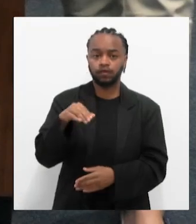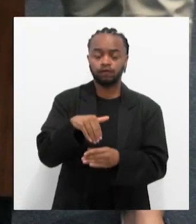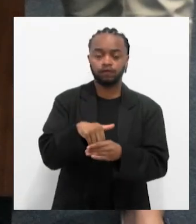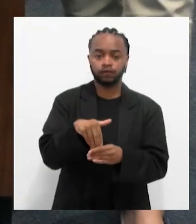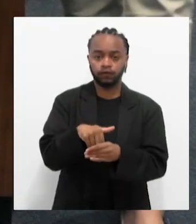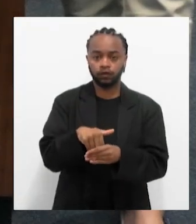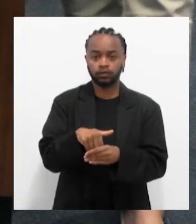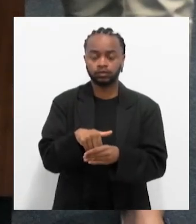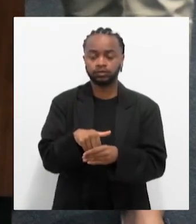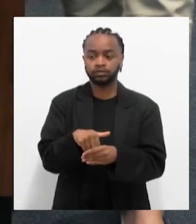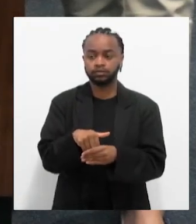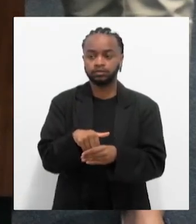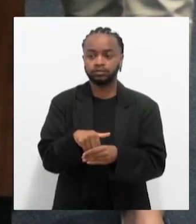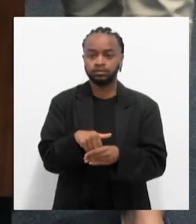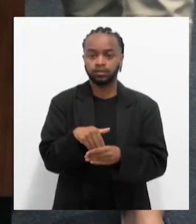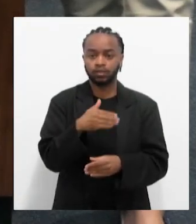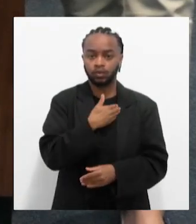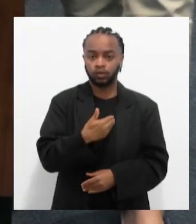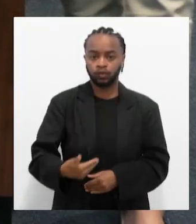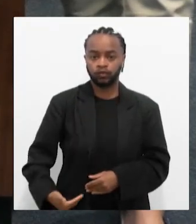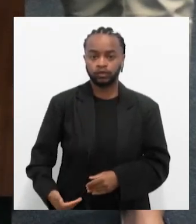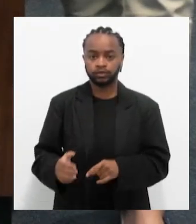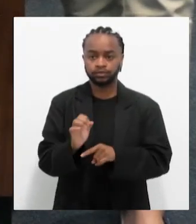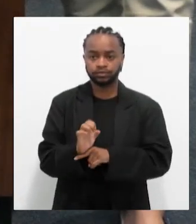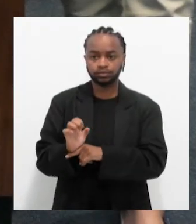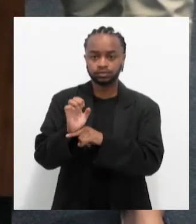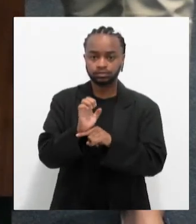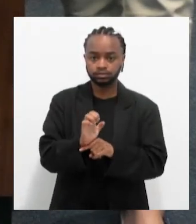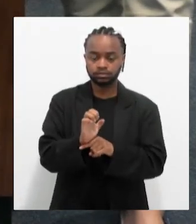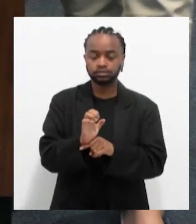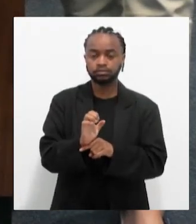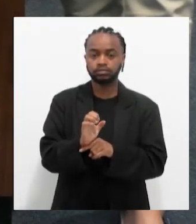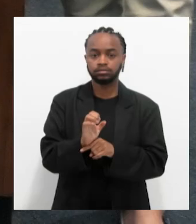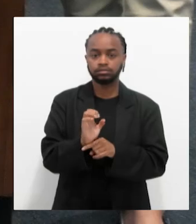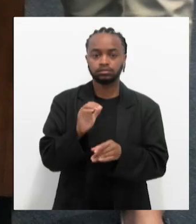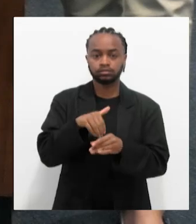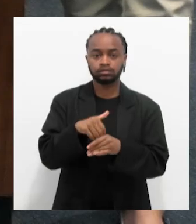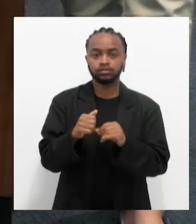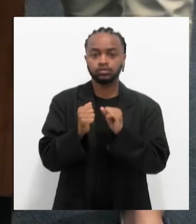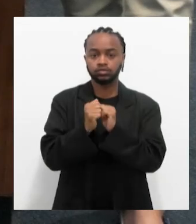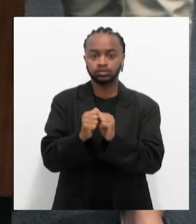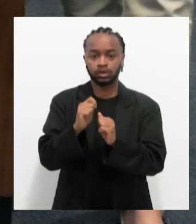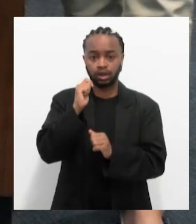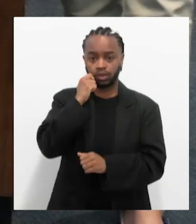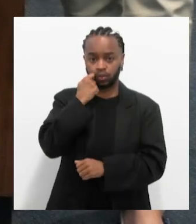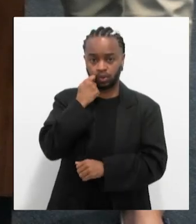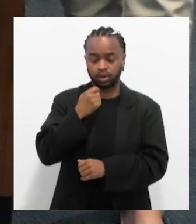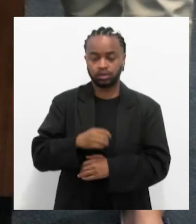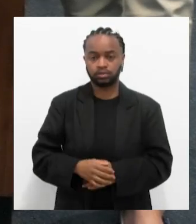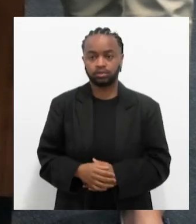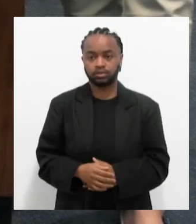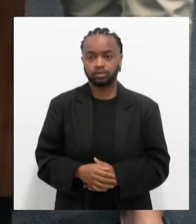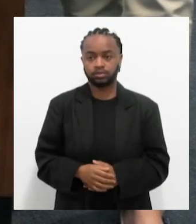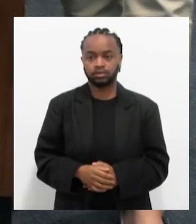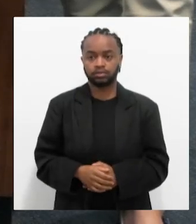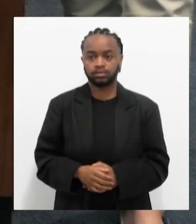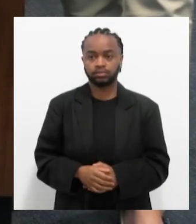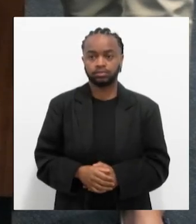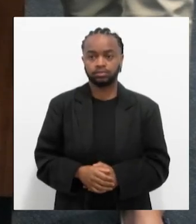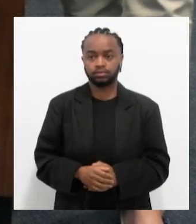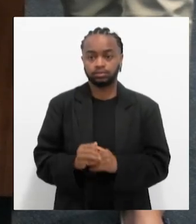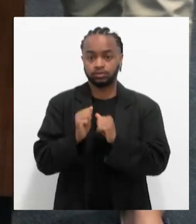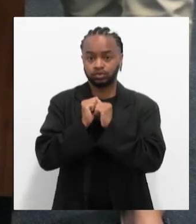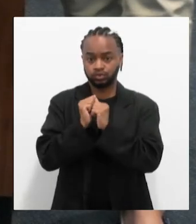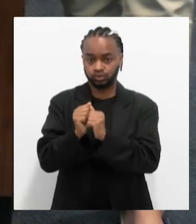votar para o governo do Estado na próxima eleição com Eduardo Paes. Com